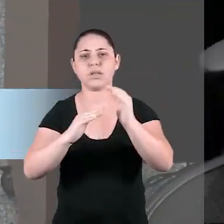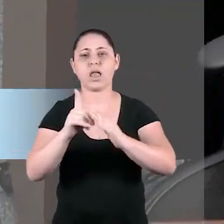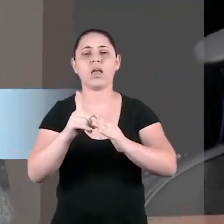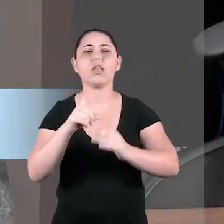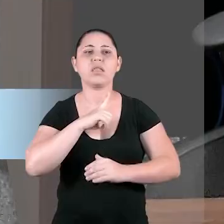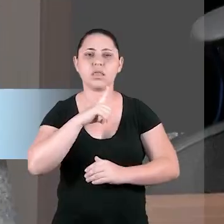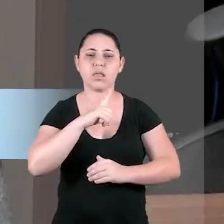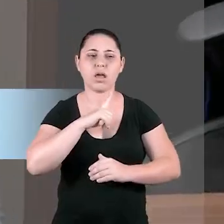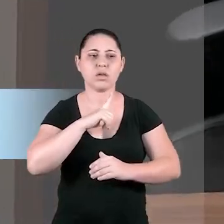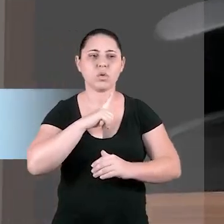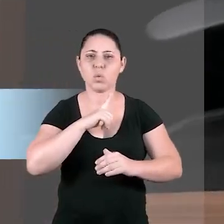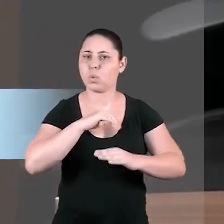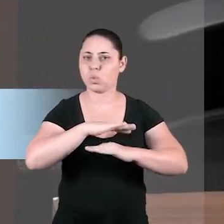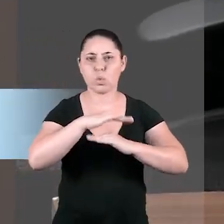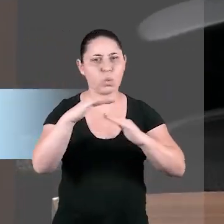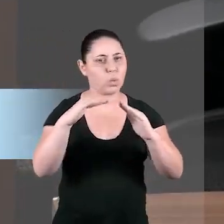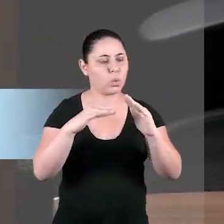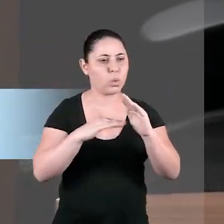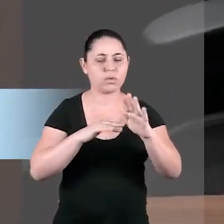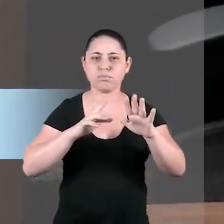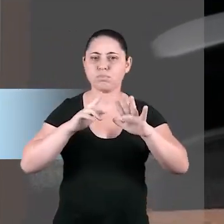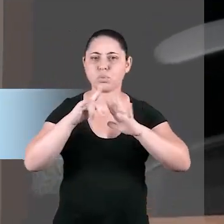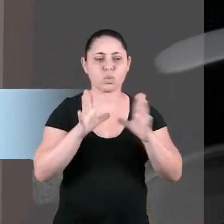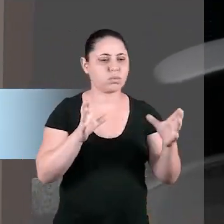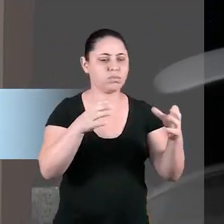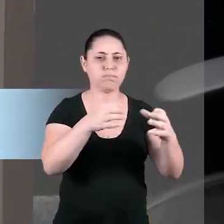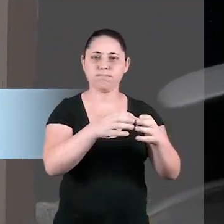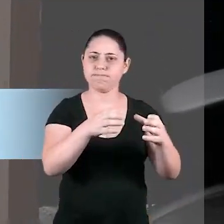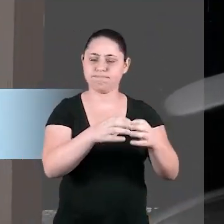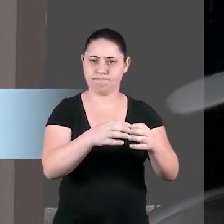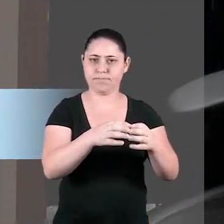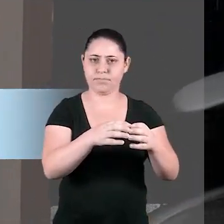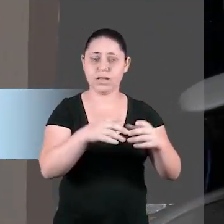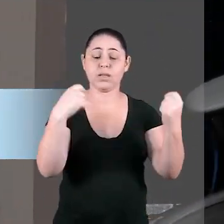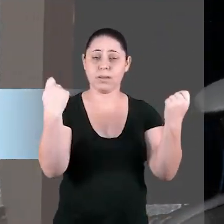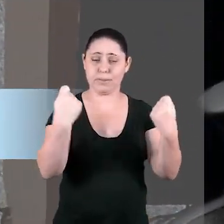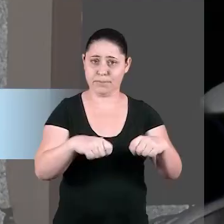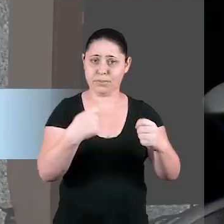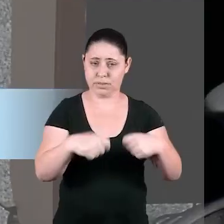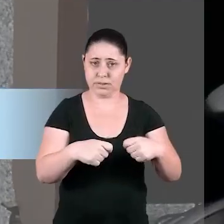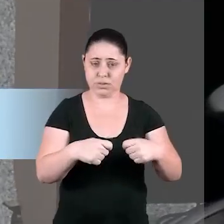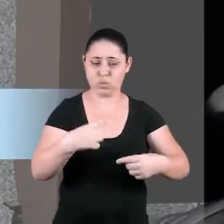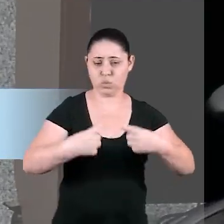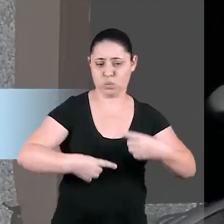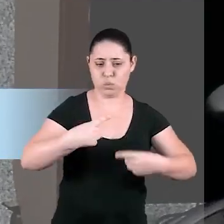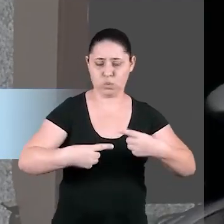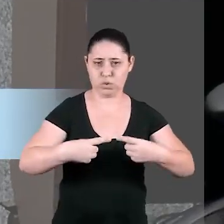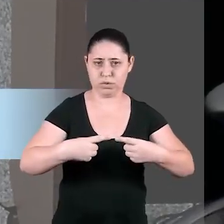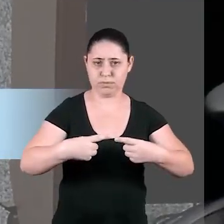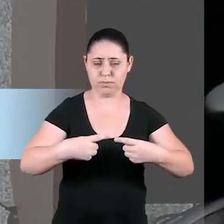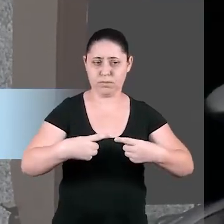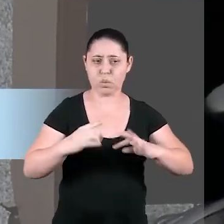multiprofissional, e ela tem que ser interdisciplinar, então, são vários membros, que eles precisam conversar entre